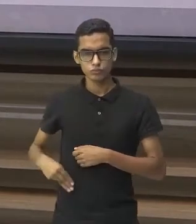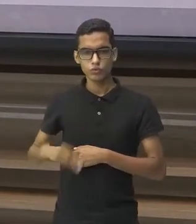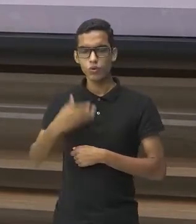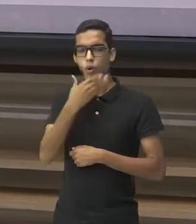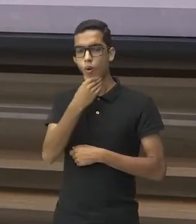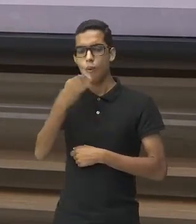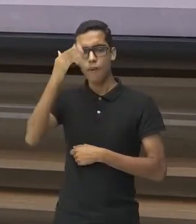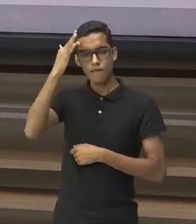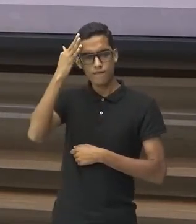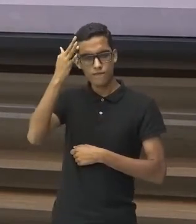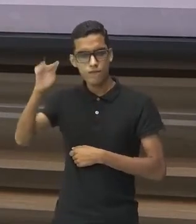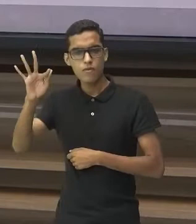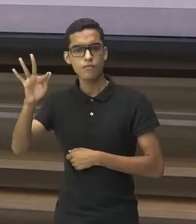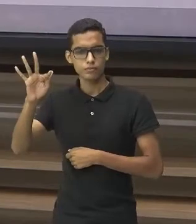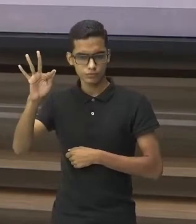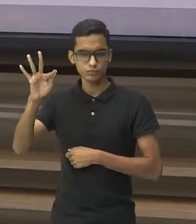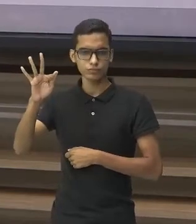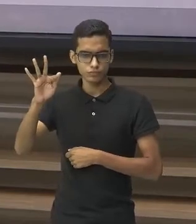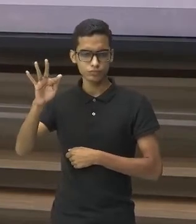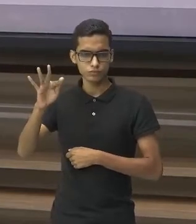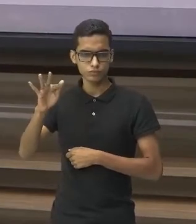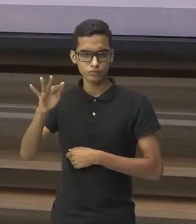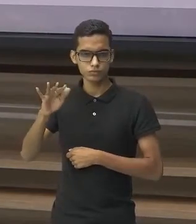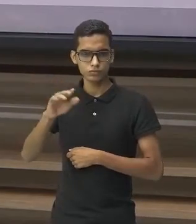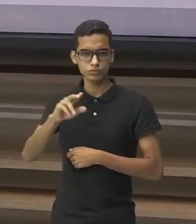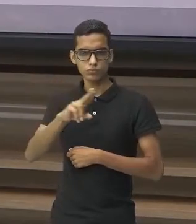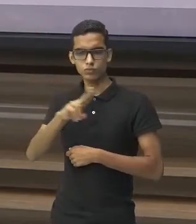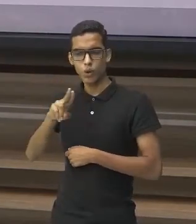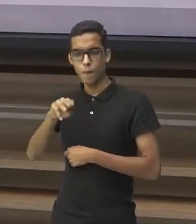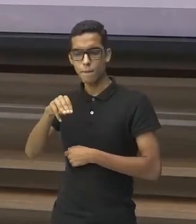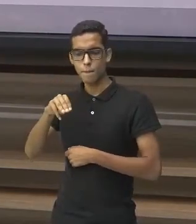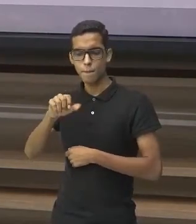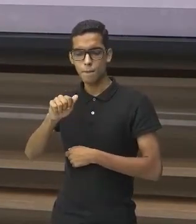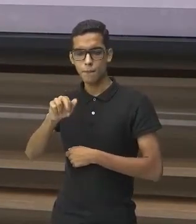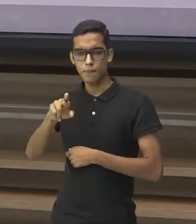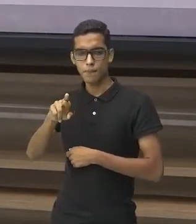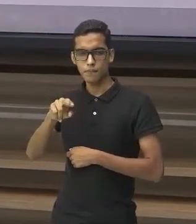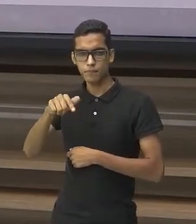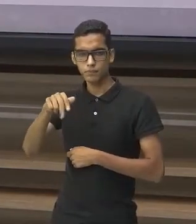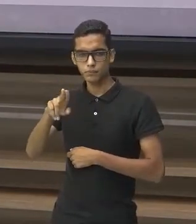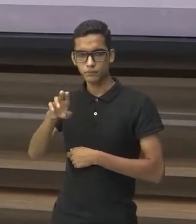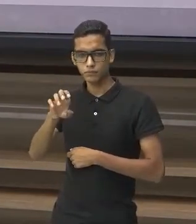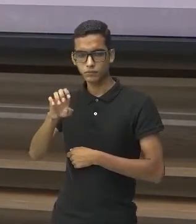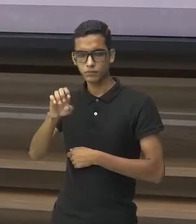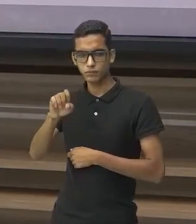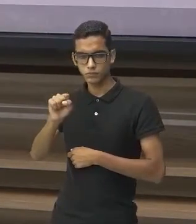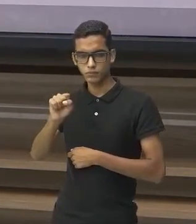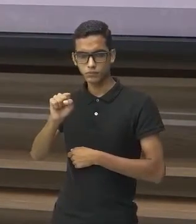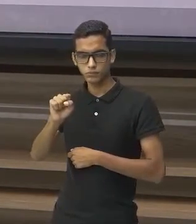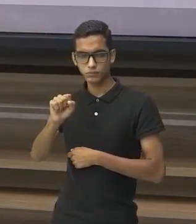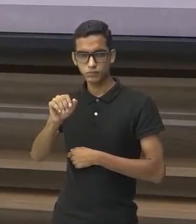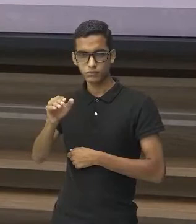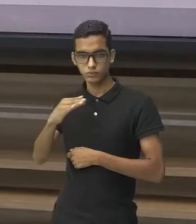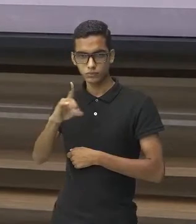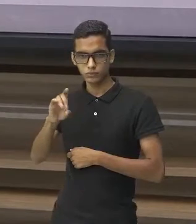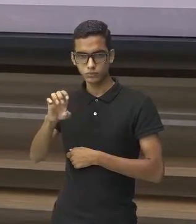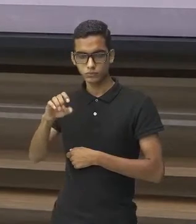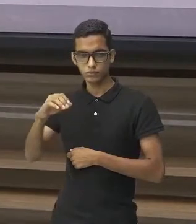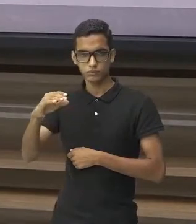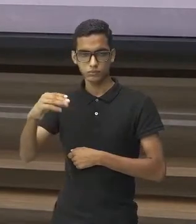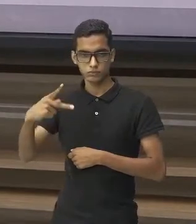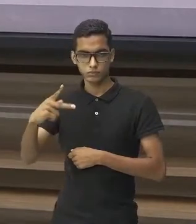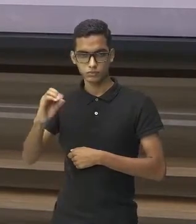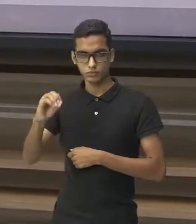filósofo, um aristocrata, conhecido como Marquês de Pombal. Anotem aí, tá, gente? Dom José I nomeou como